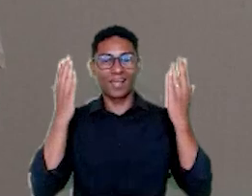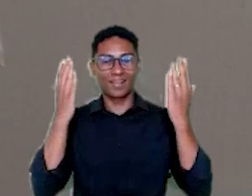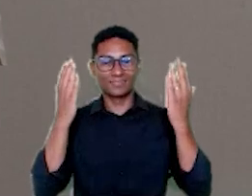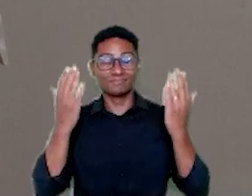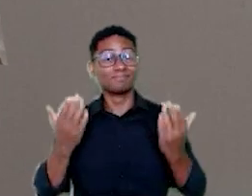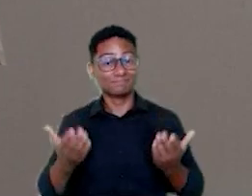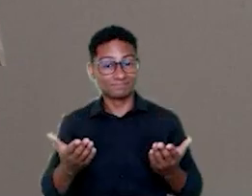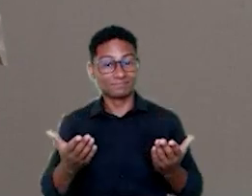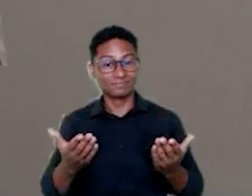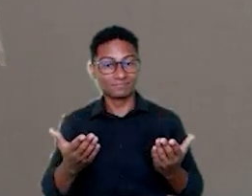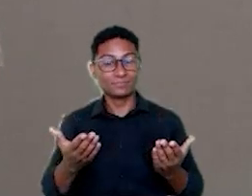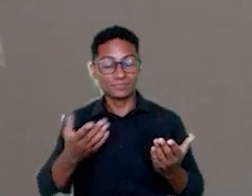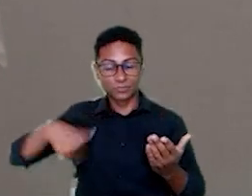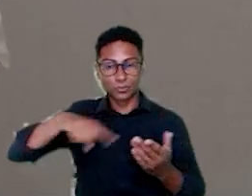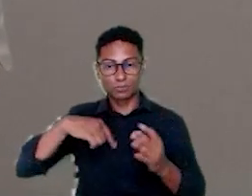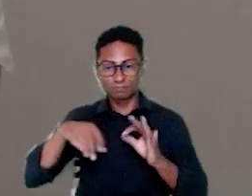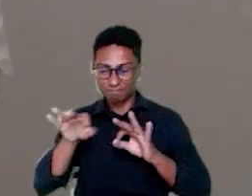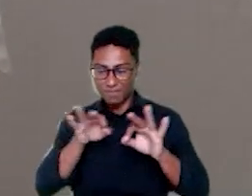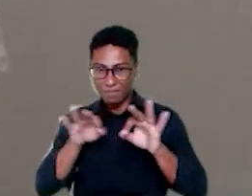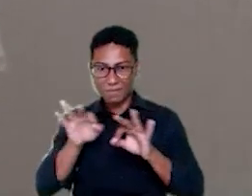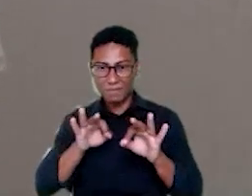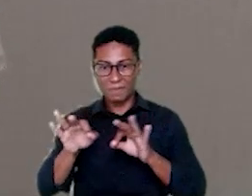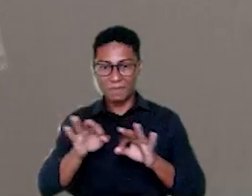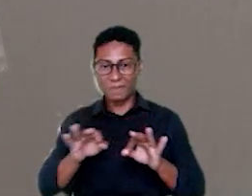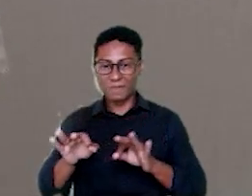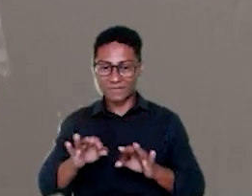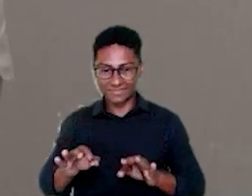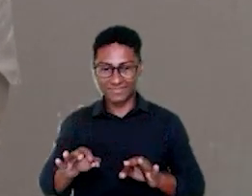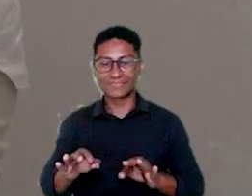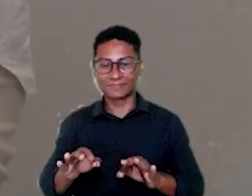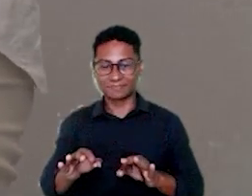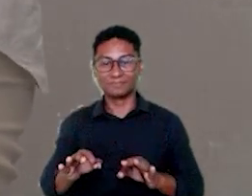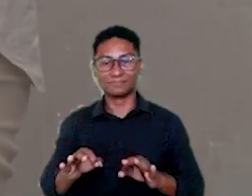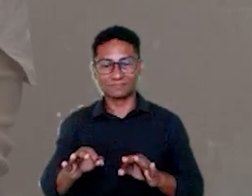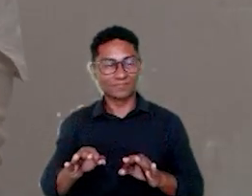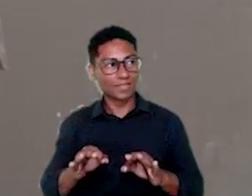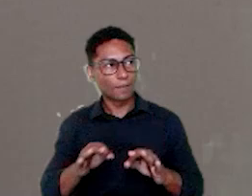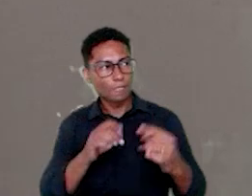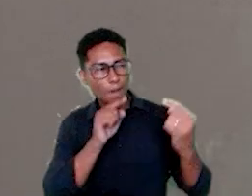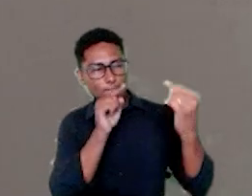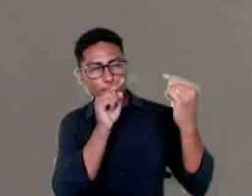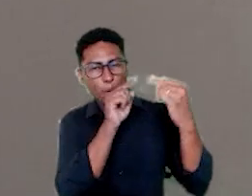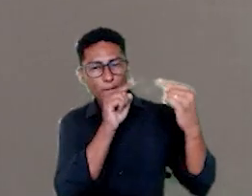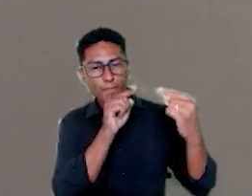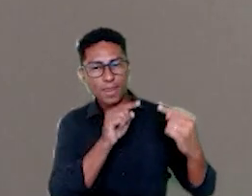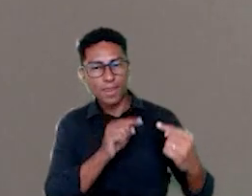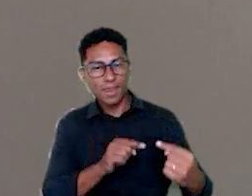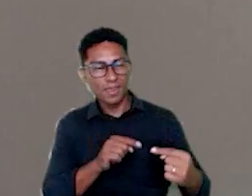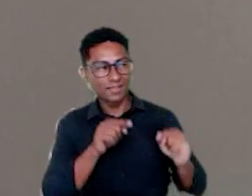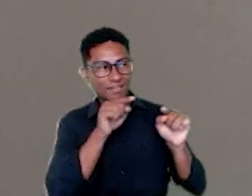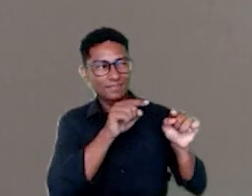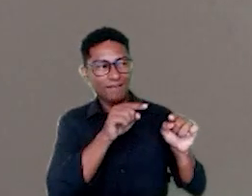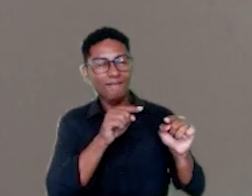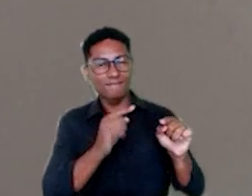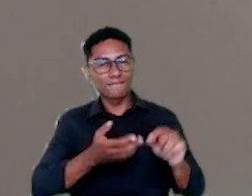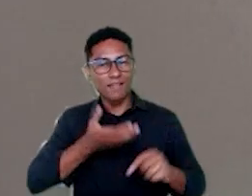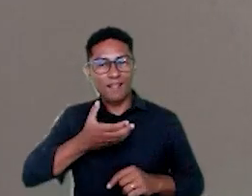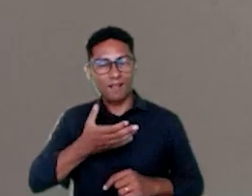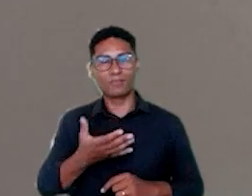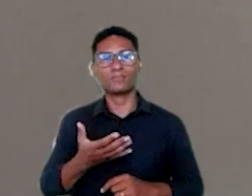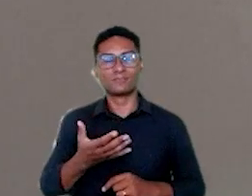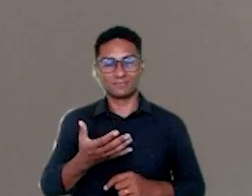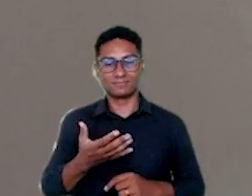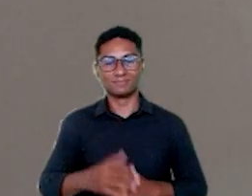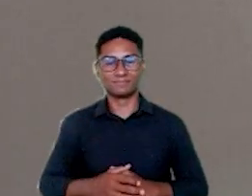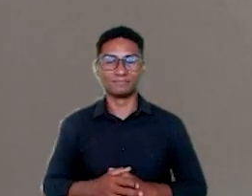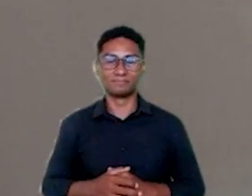Nós estamos preparados para oferecer qualquer produto dentro desse momento do